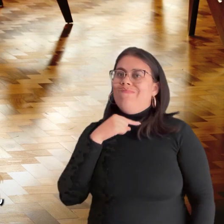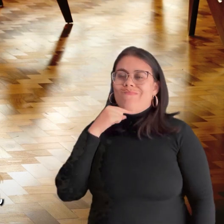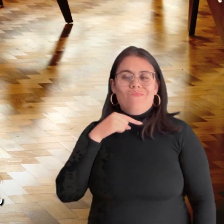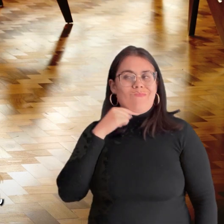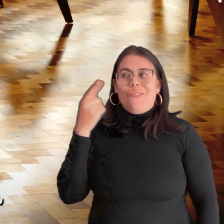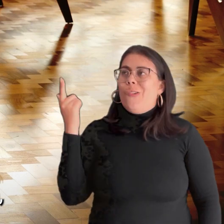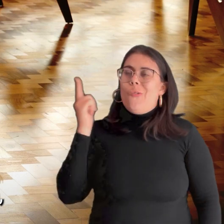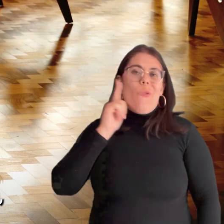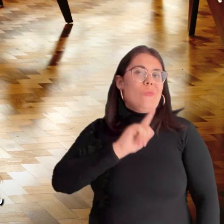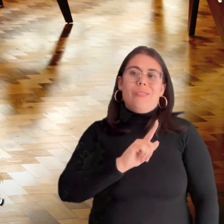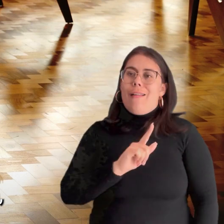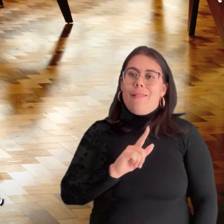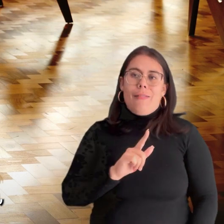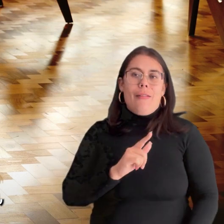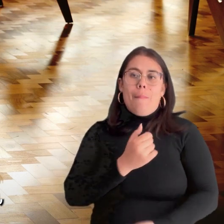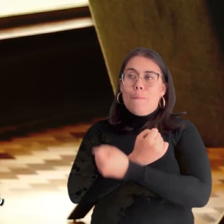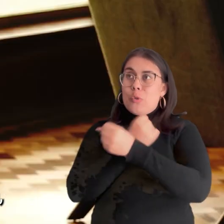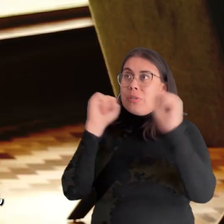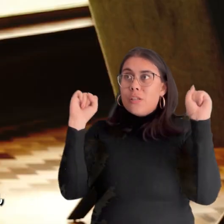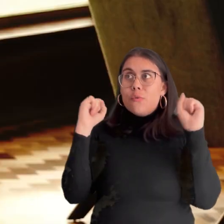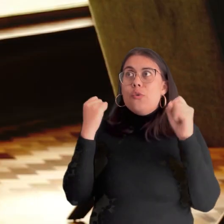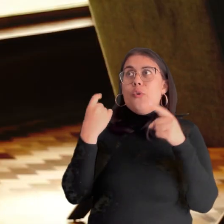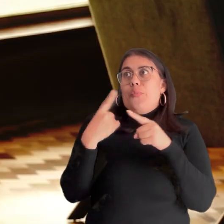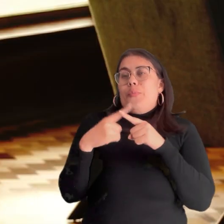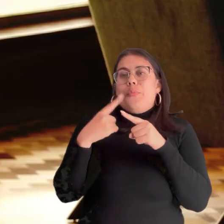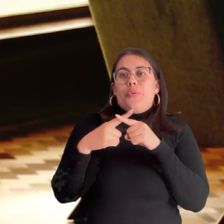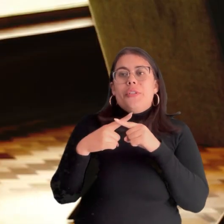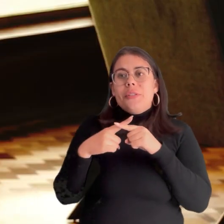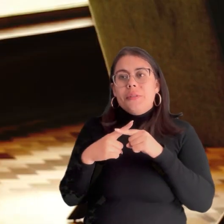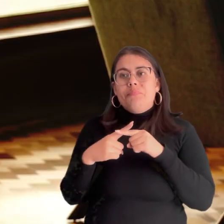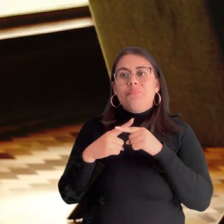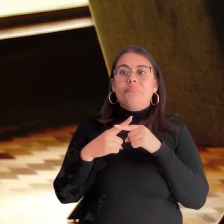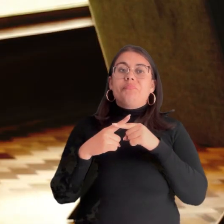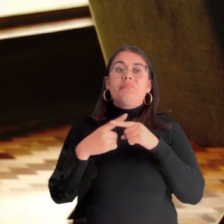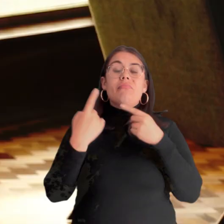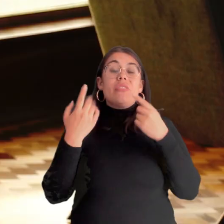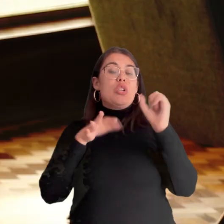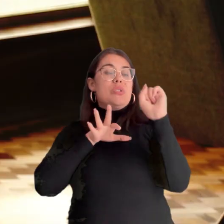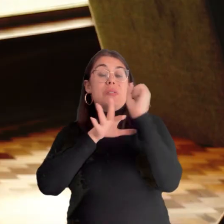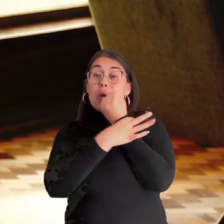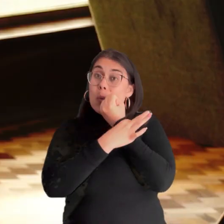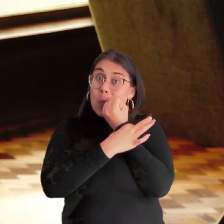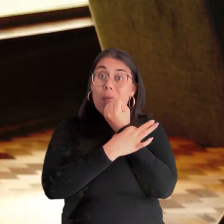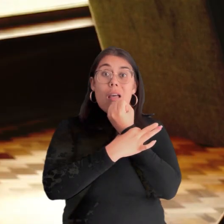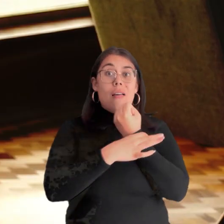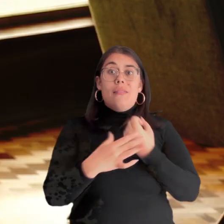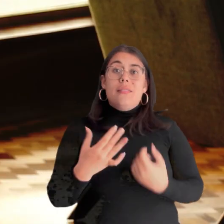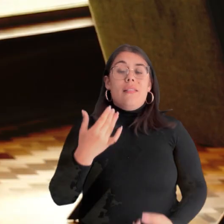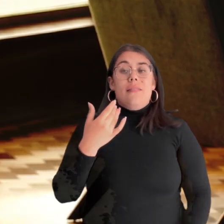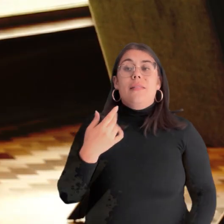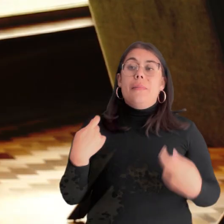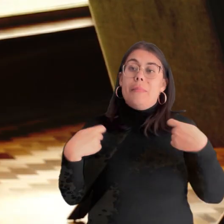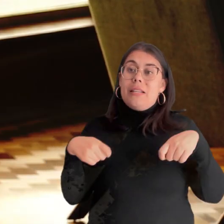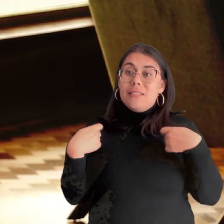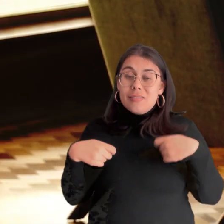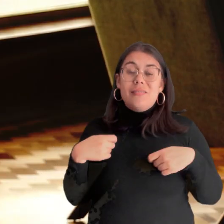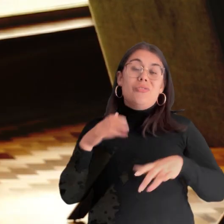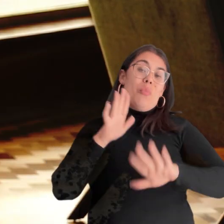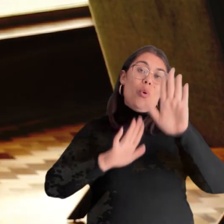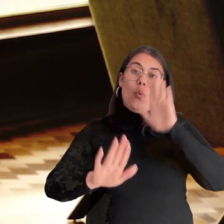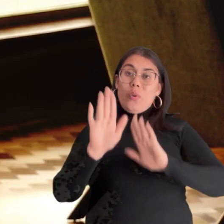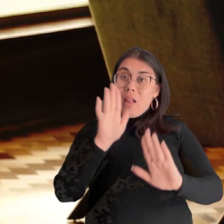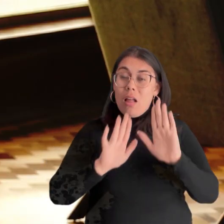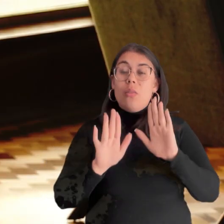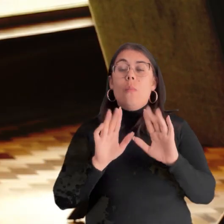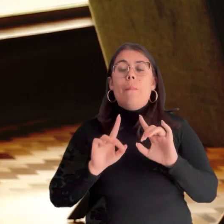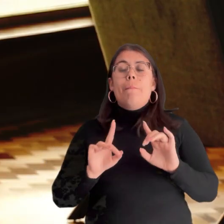nem é possível por questões de segurança, de insegurança da cidade e tudo mais. Então a gente fez algumas